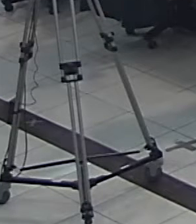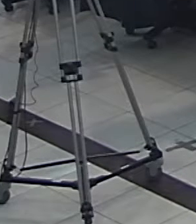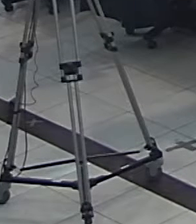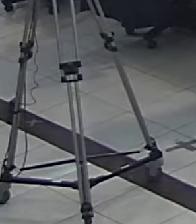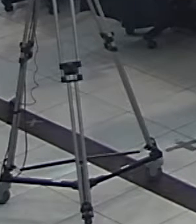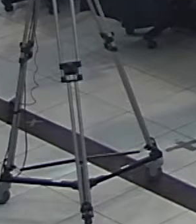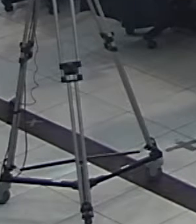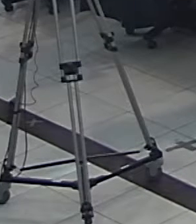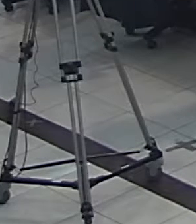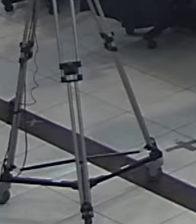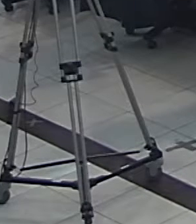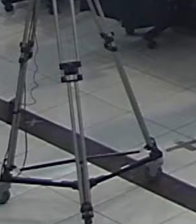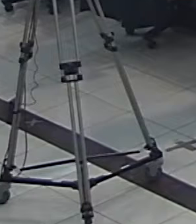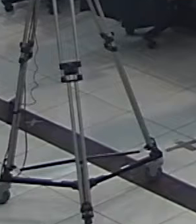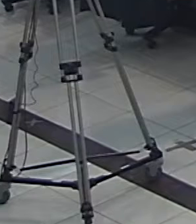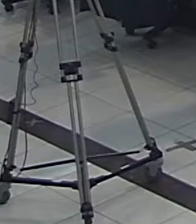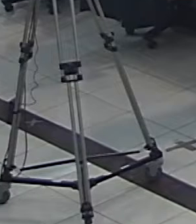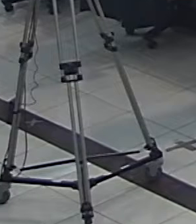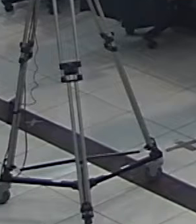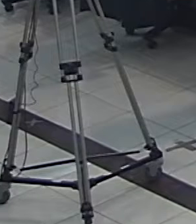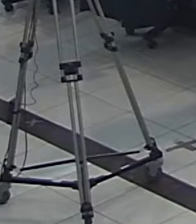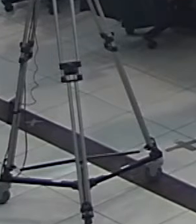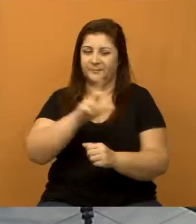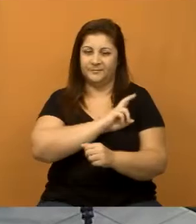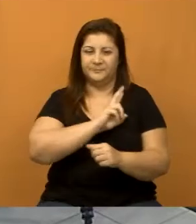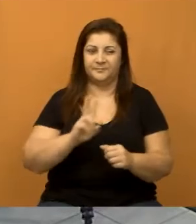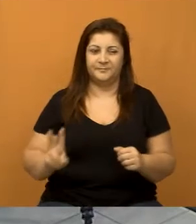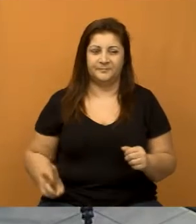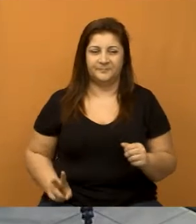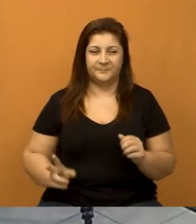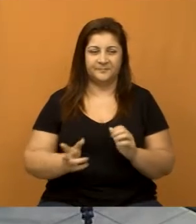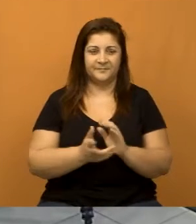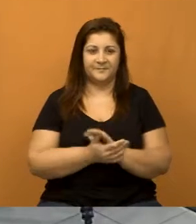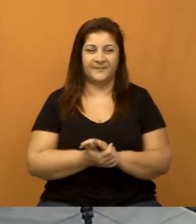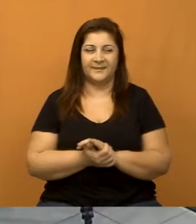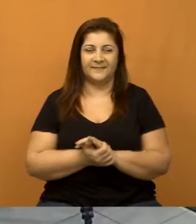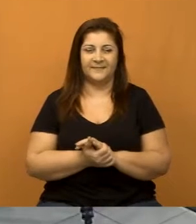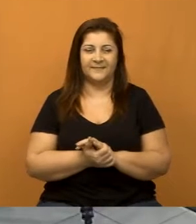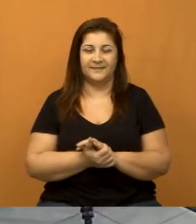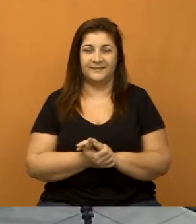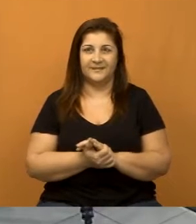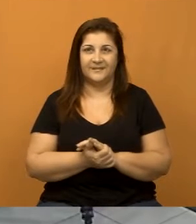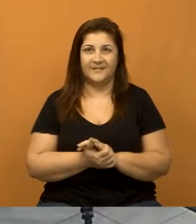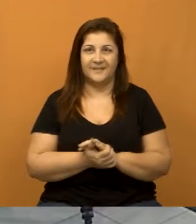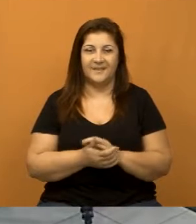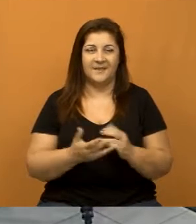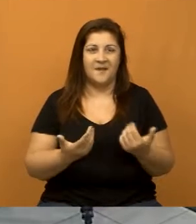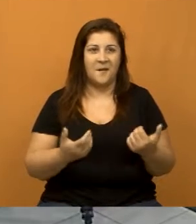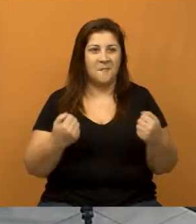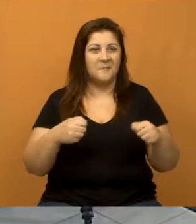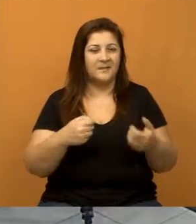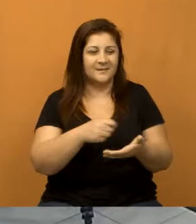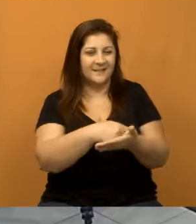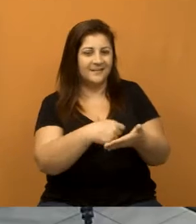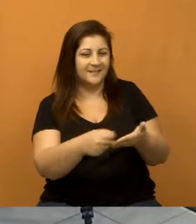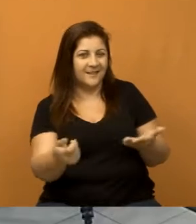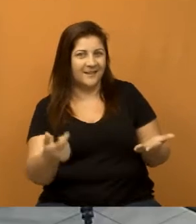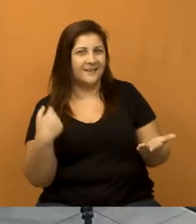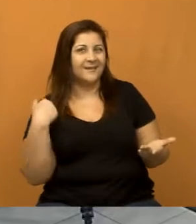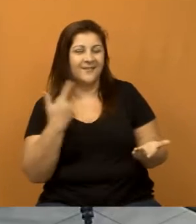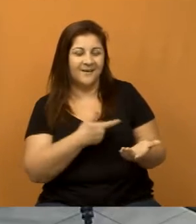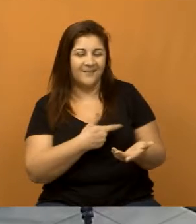pudemos participar, eu, o vereador Rodrigo Salomão. Pena que não ficaram ao final para pegar nosso autógrafo, vereador